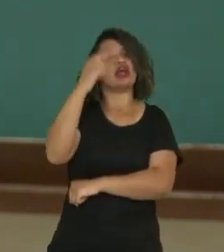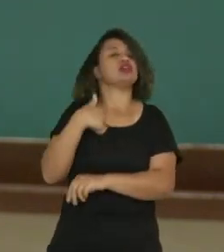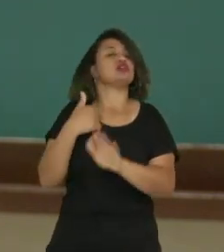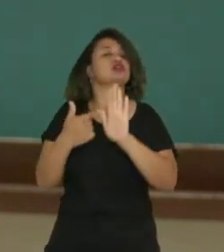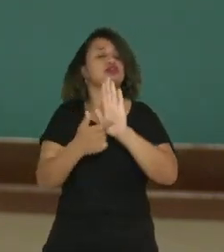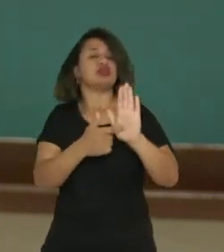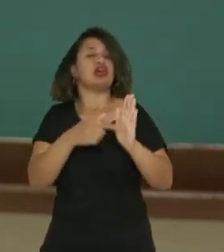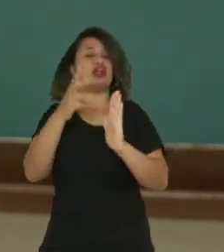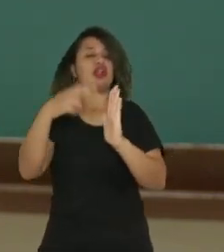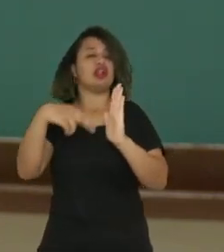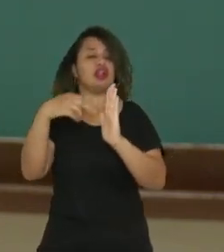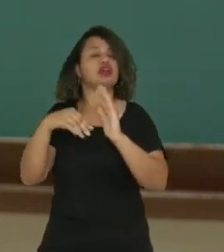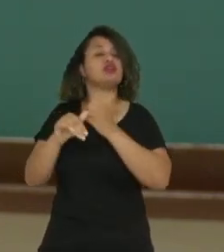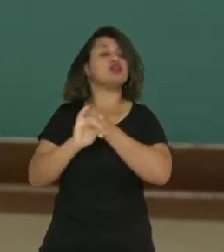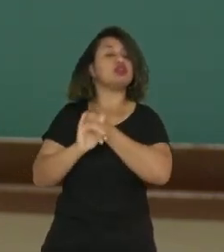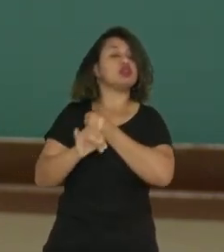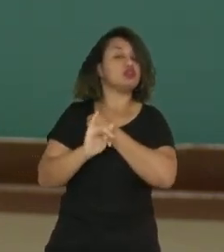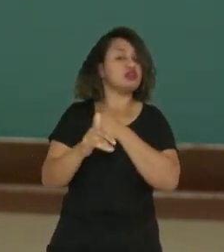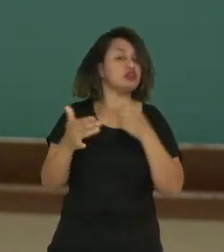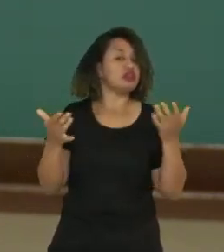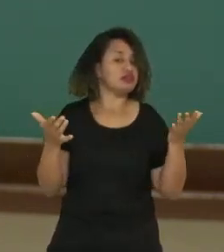despertadas pela leitura dessa crônica?